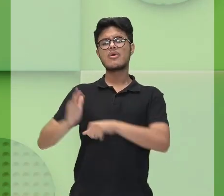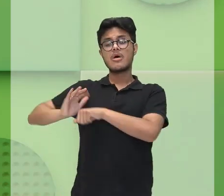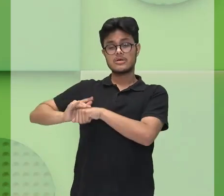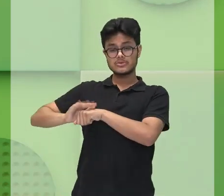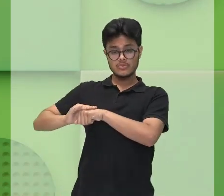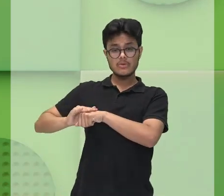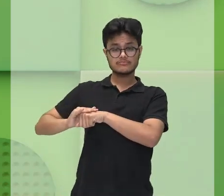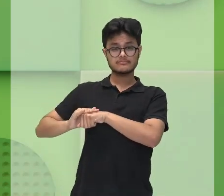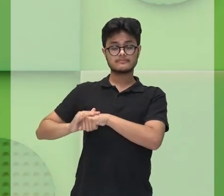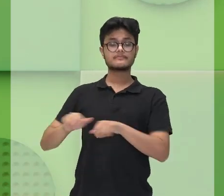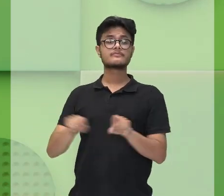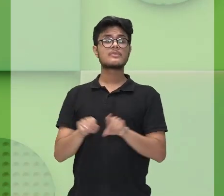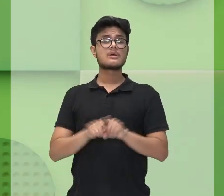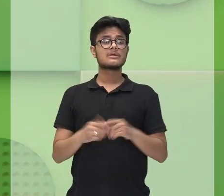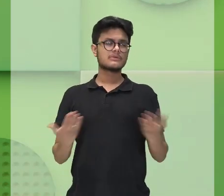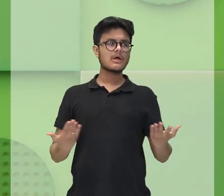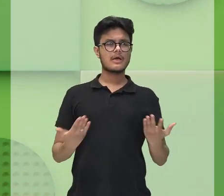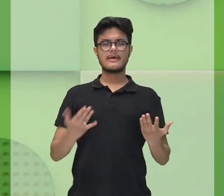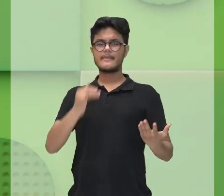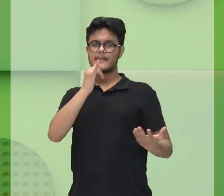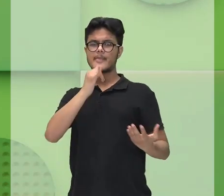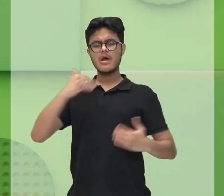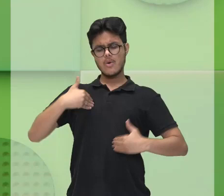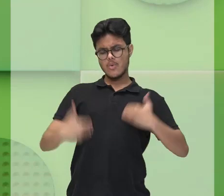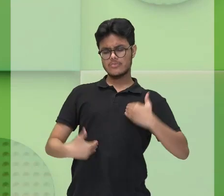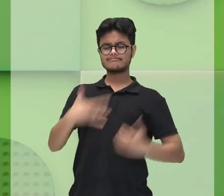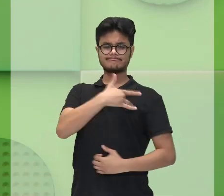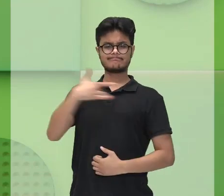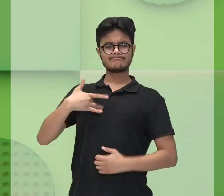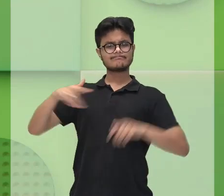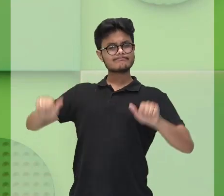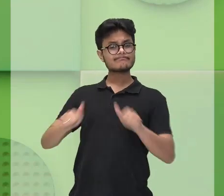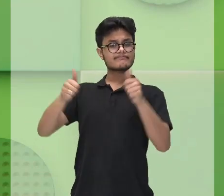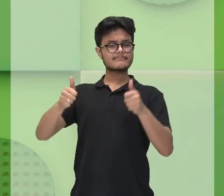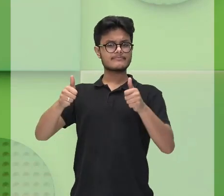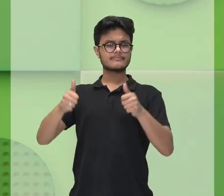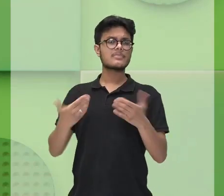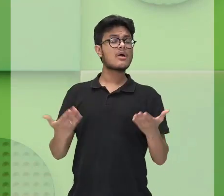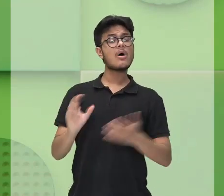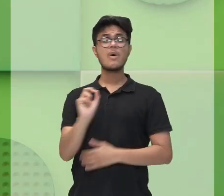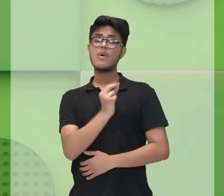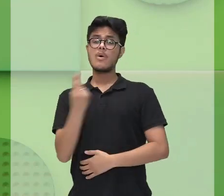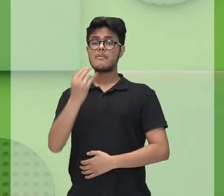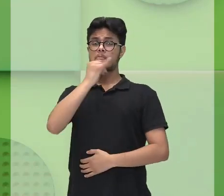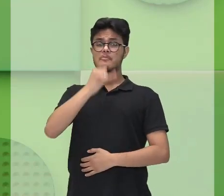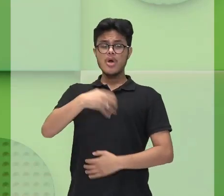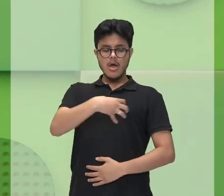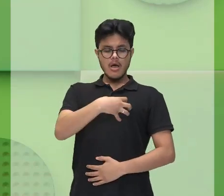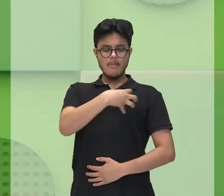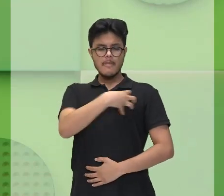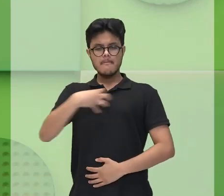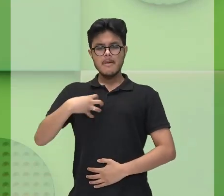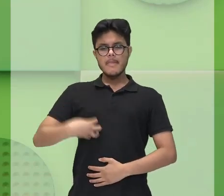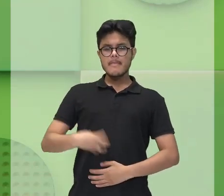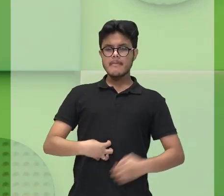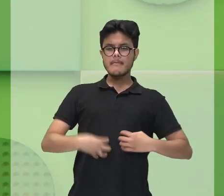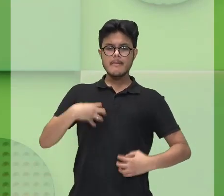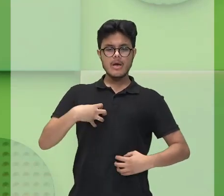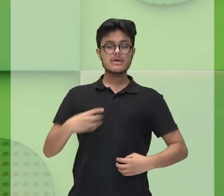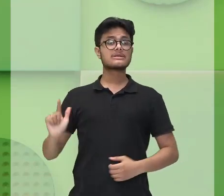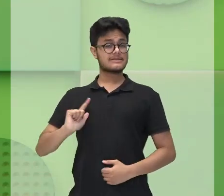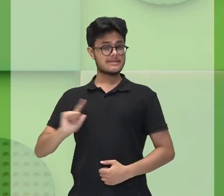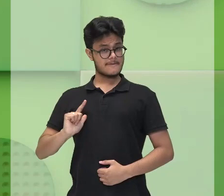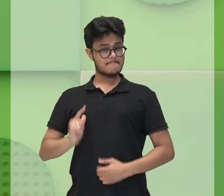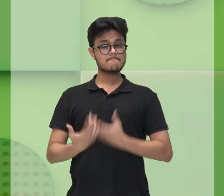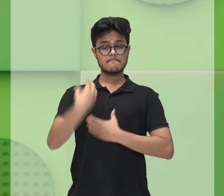do funcionamento normal do nosso corpo, dos órgãos e dos sistemas que compõem o nosso corpo. Tá?